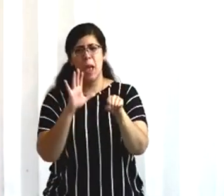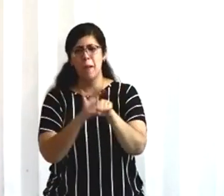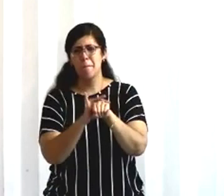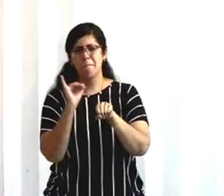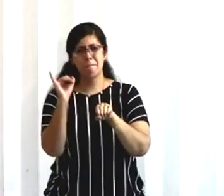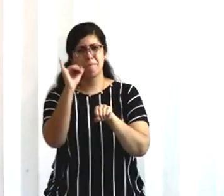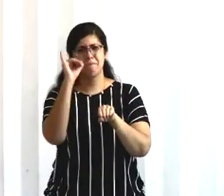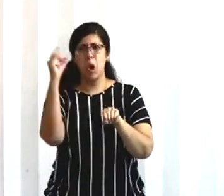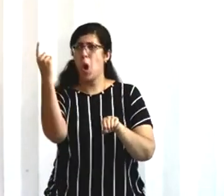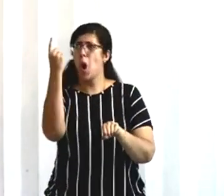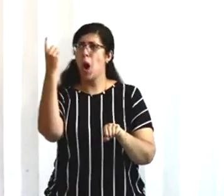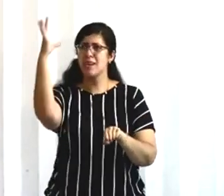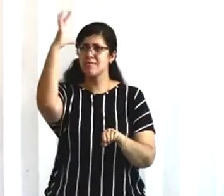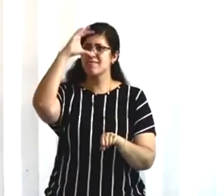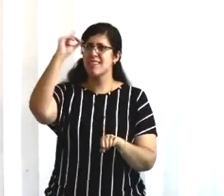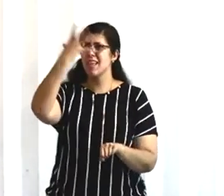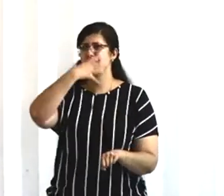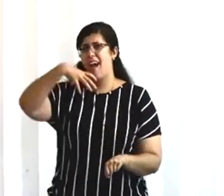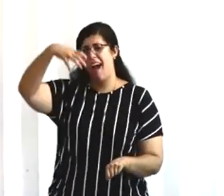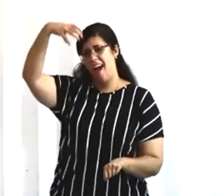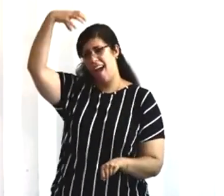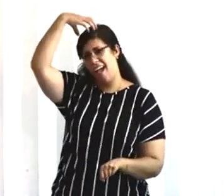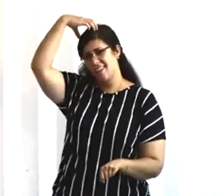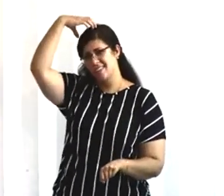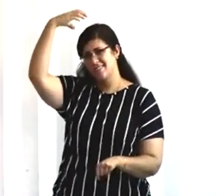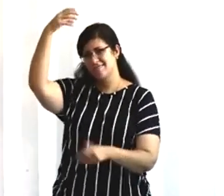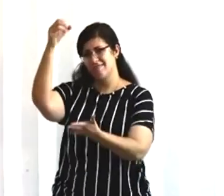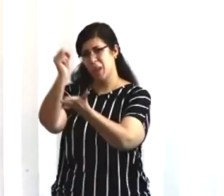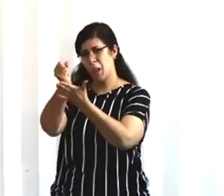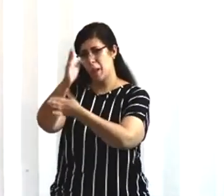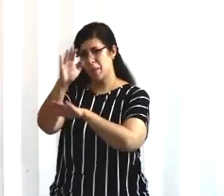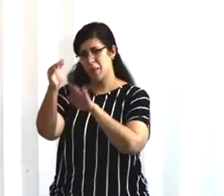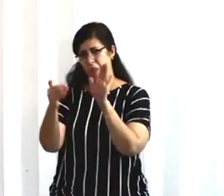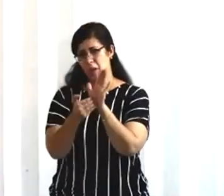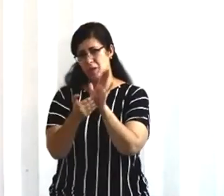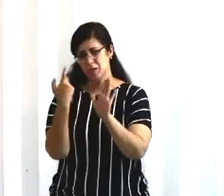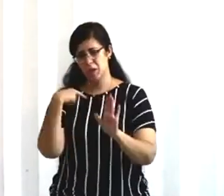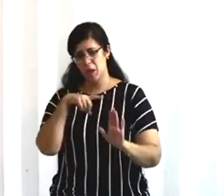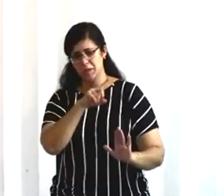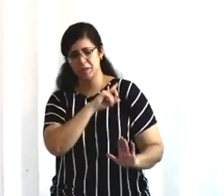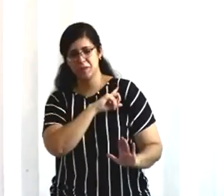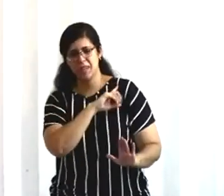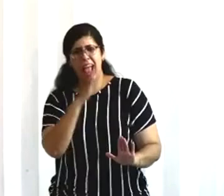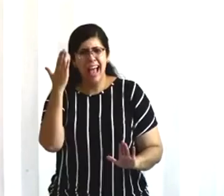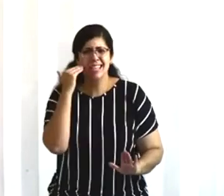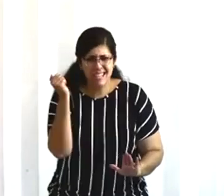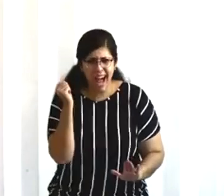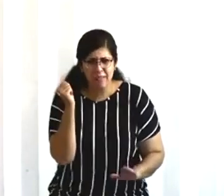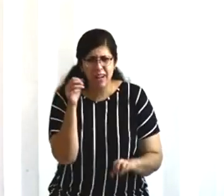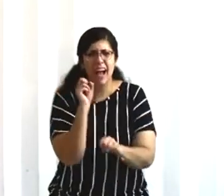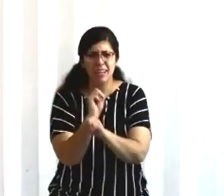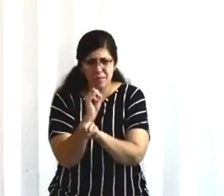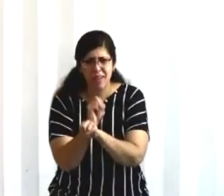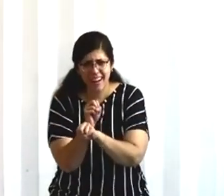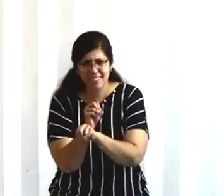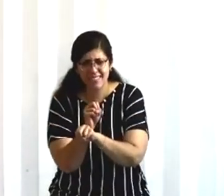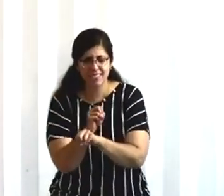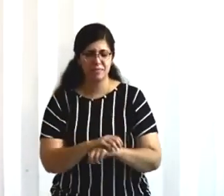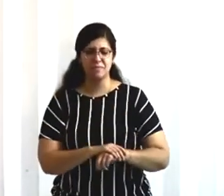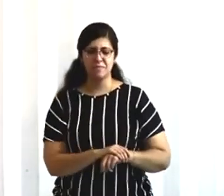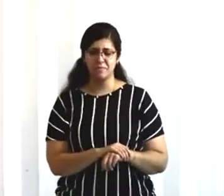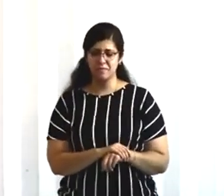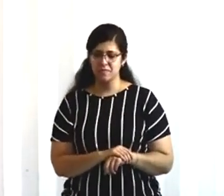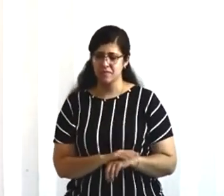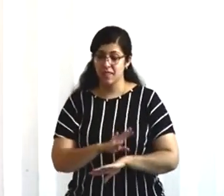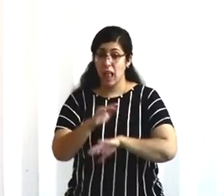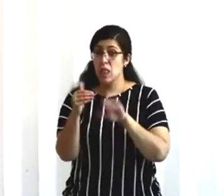dos Senhores, veio e estabeleceu sobre nós. E saibam que a nossa esperança é saber que a completude